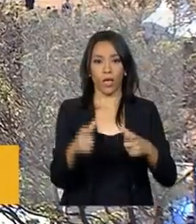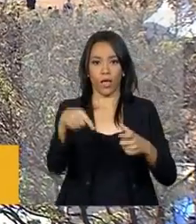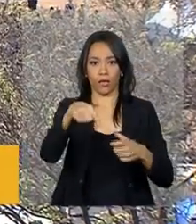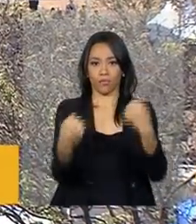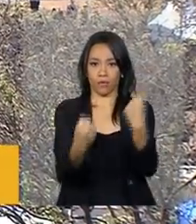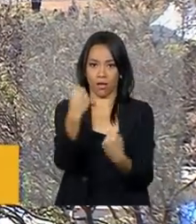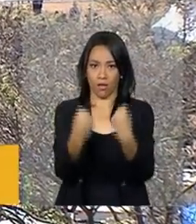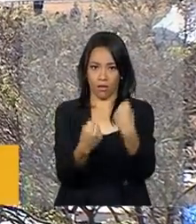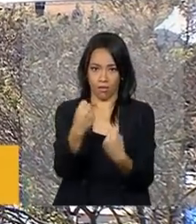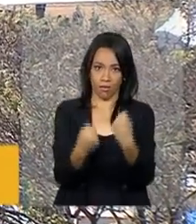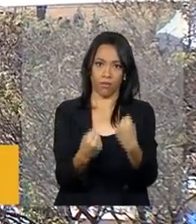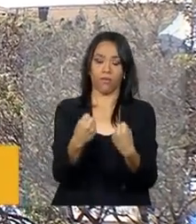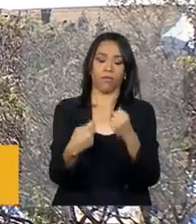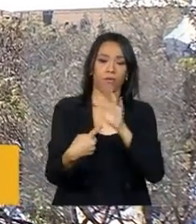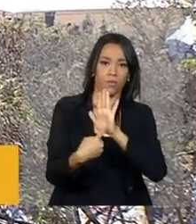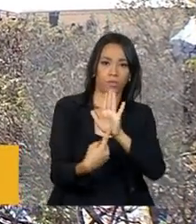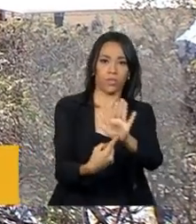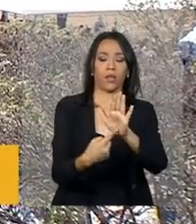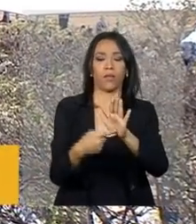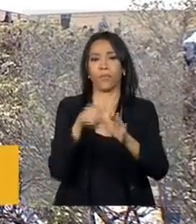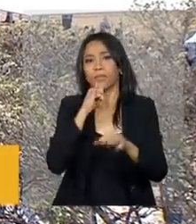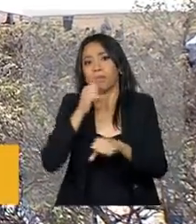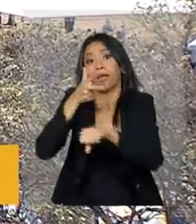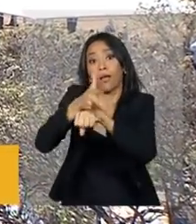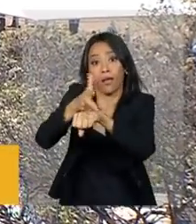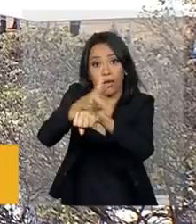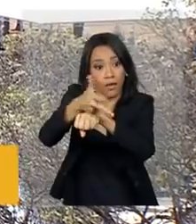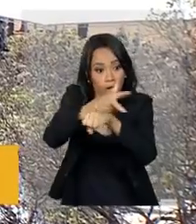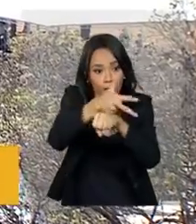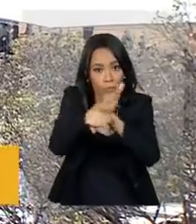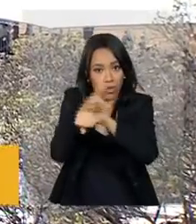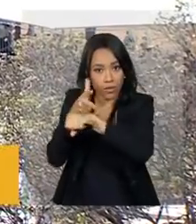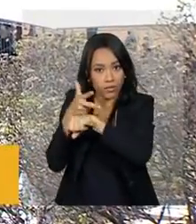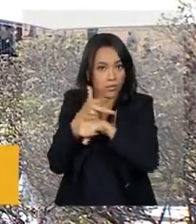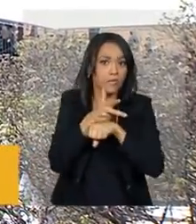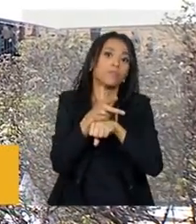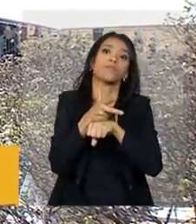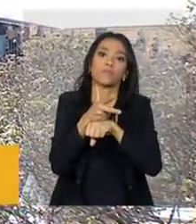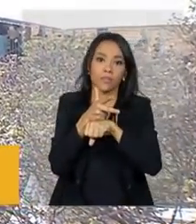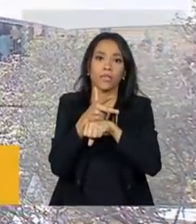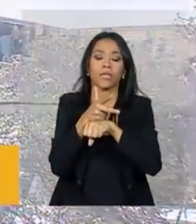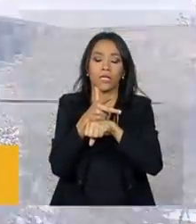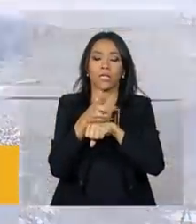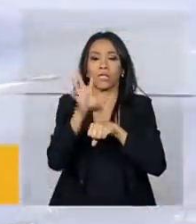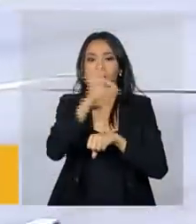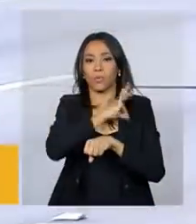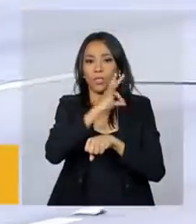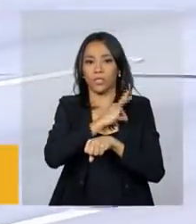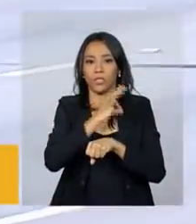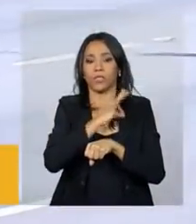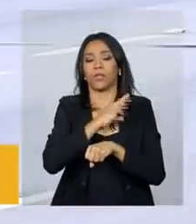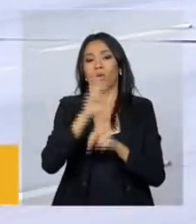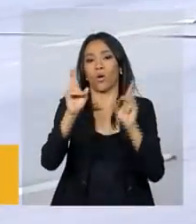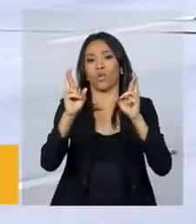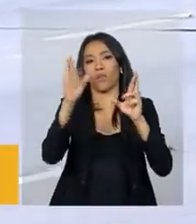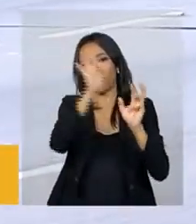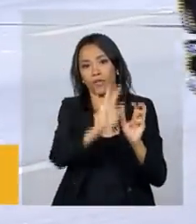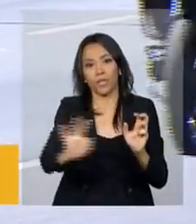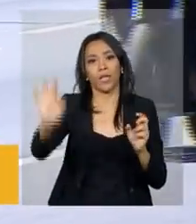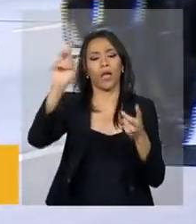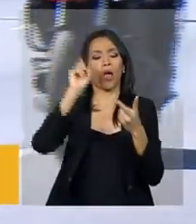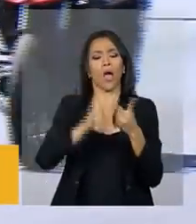Integrar imagens de câmeras, por exemplo, da Polícia Rodoviária Federal, da Polícia dos